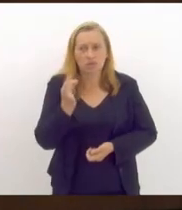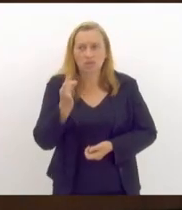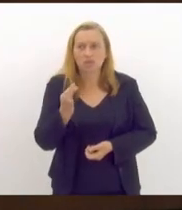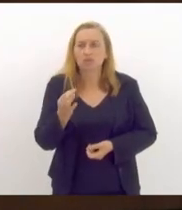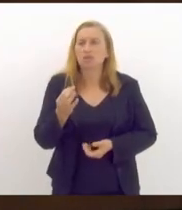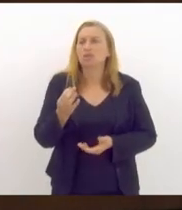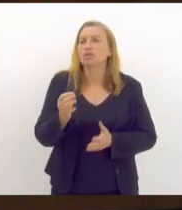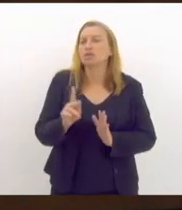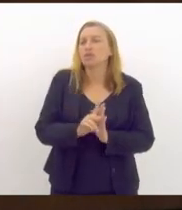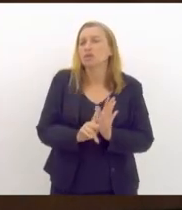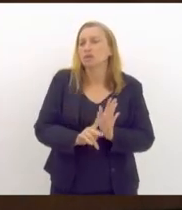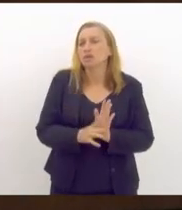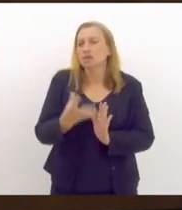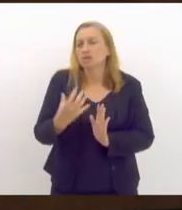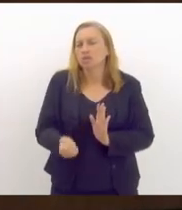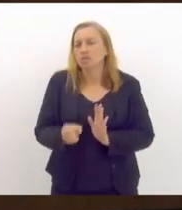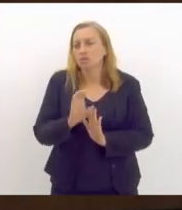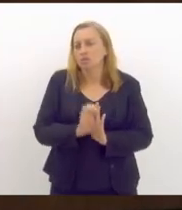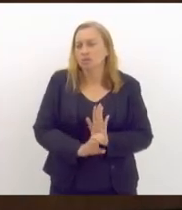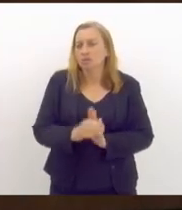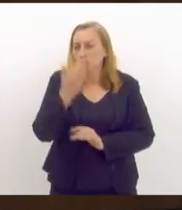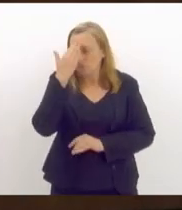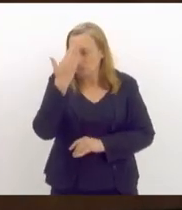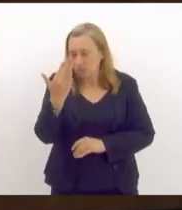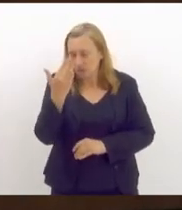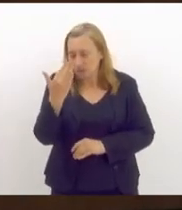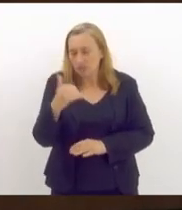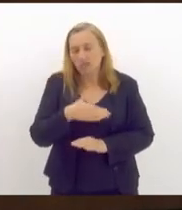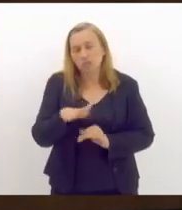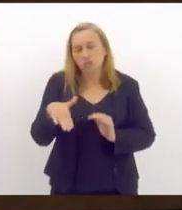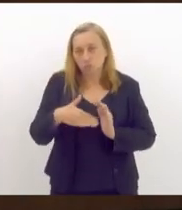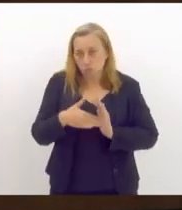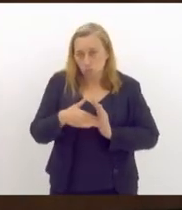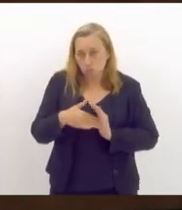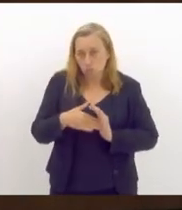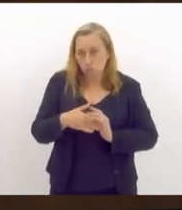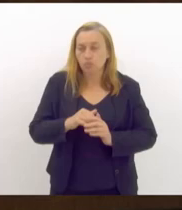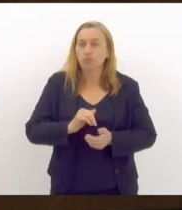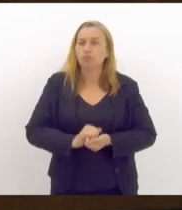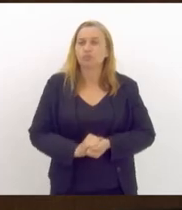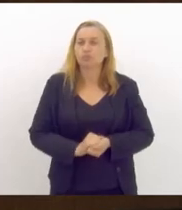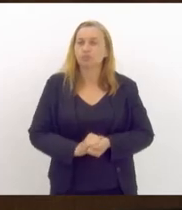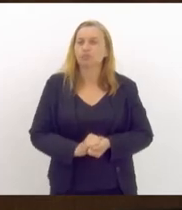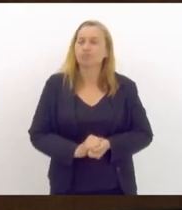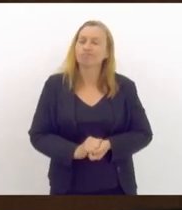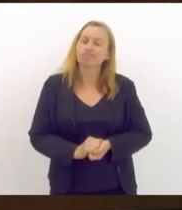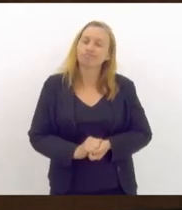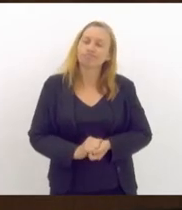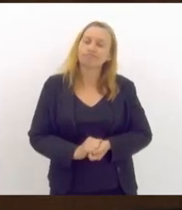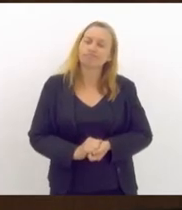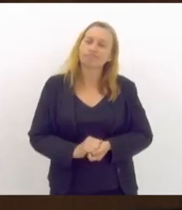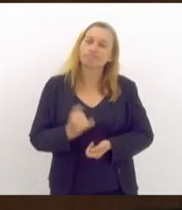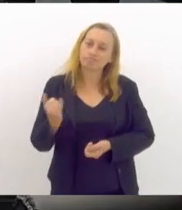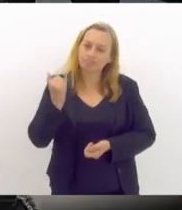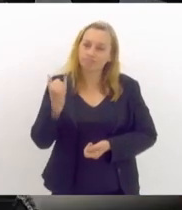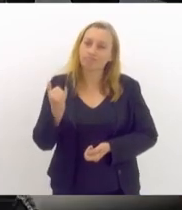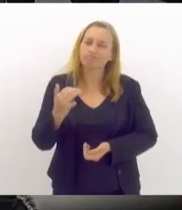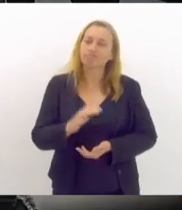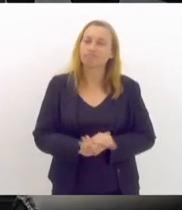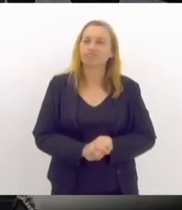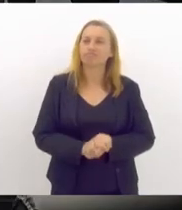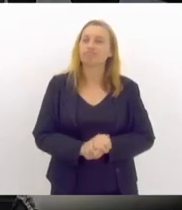projeto recebeu alguma emenda Muito obrigado a todos e vamos embora a gente suma importância